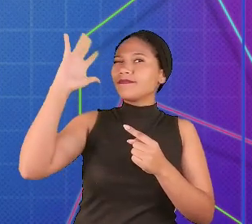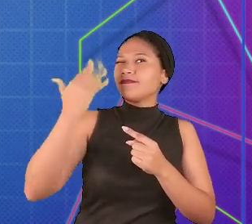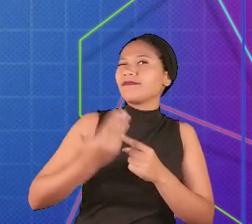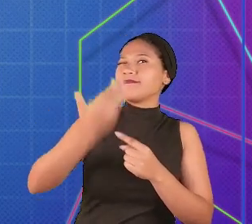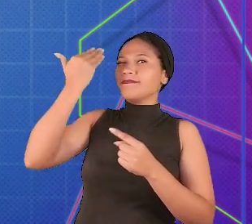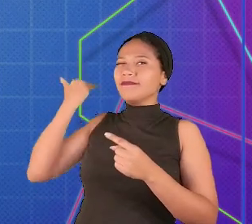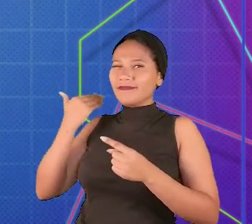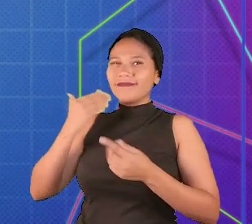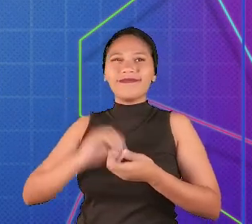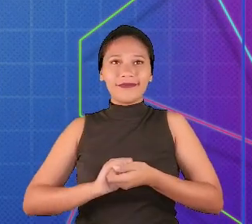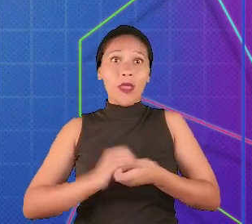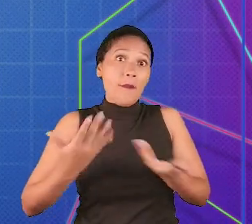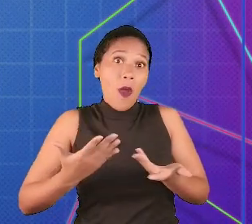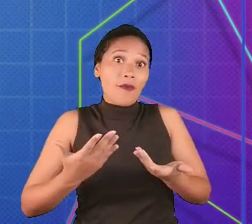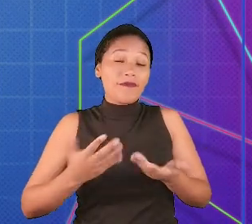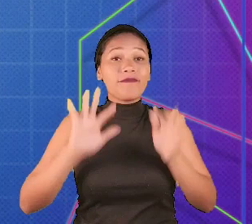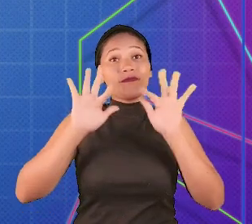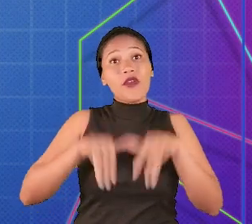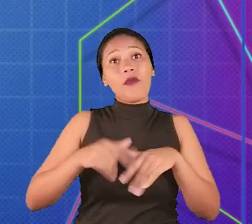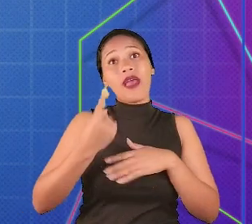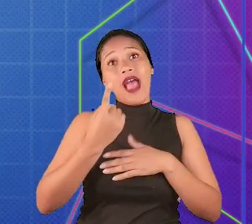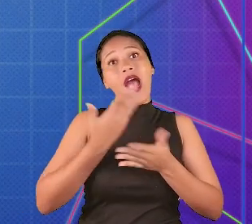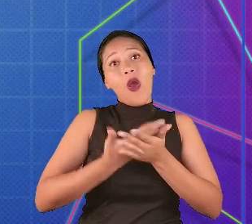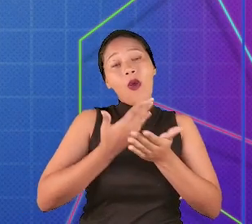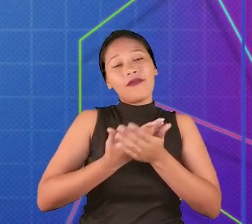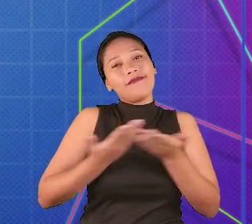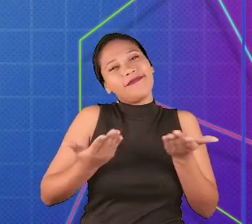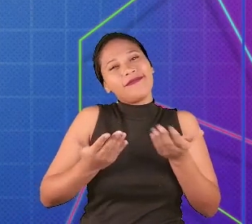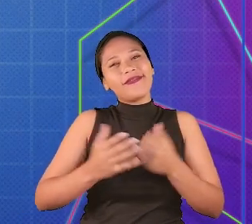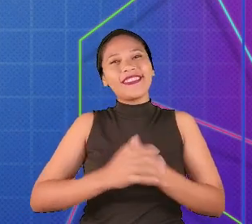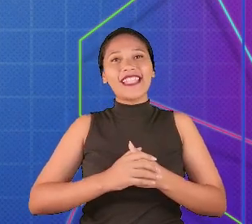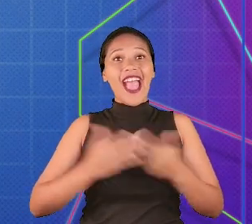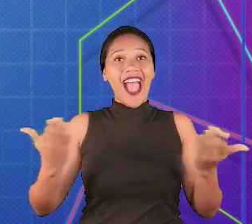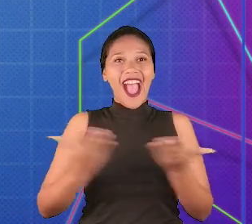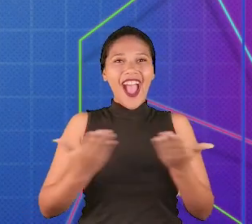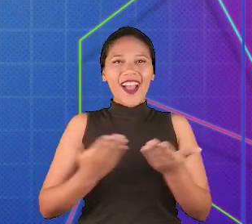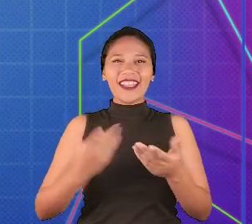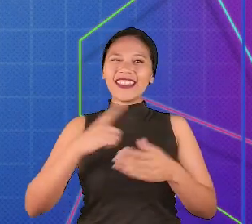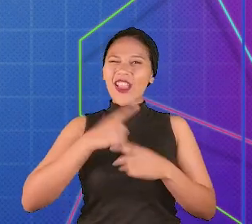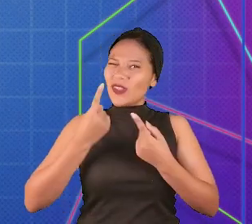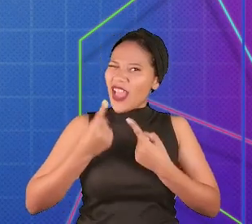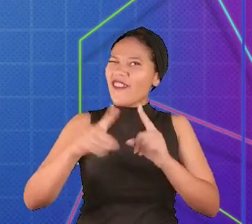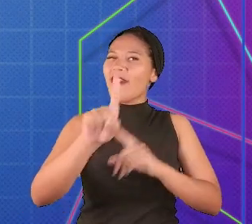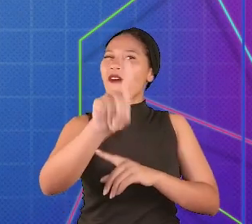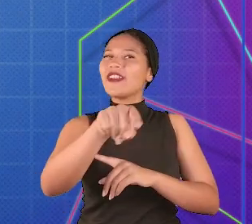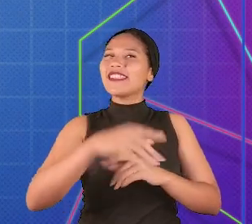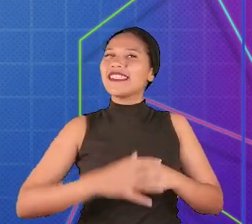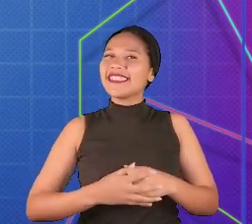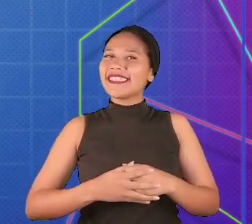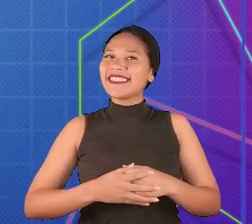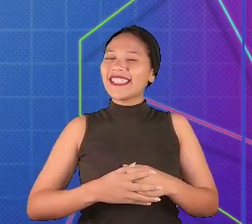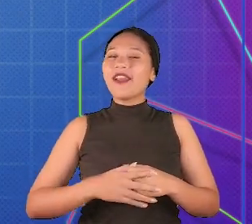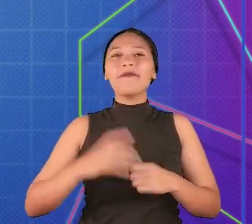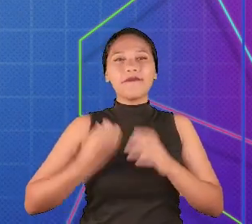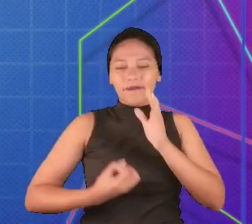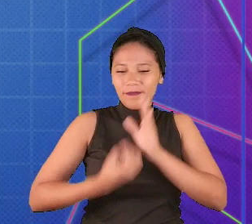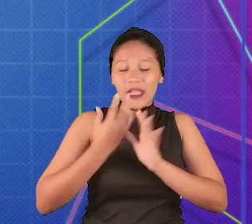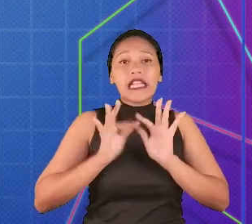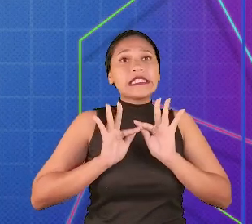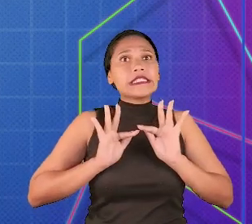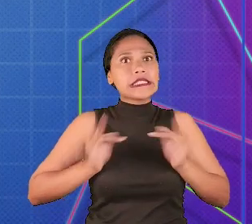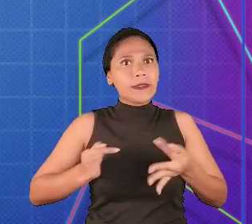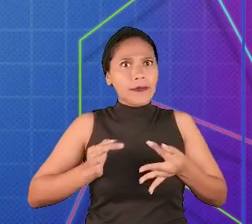no período da criação. Bom, acabamos mais uma aula por aqui. Agora eu tenho um desafio para vocês. Construam de